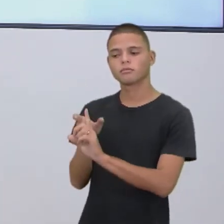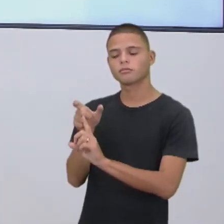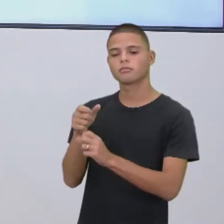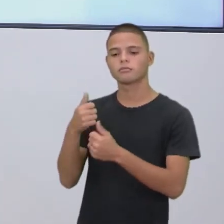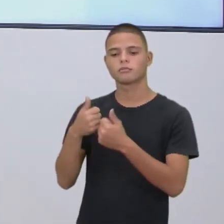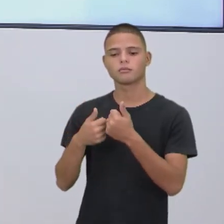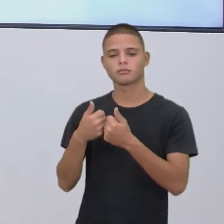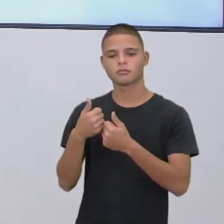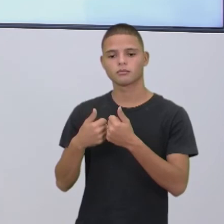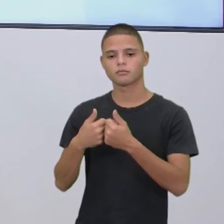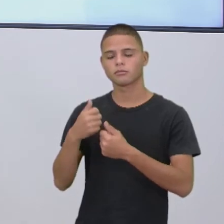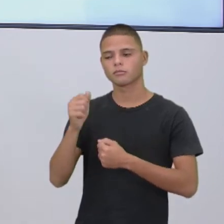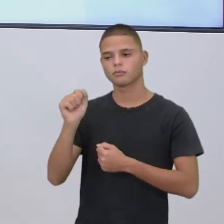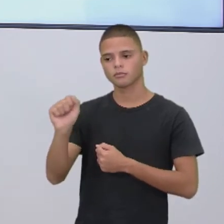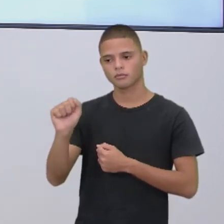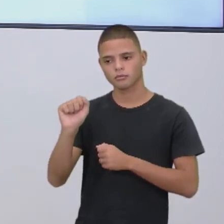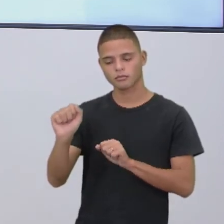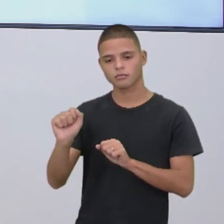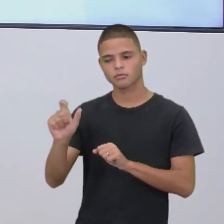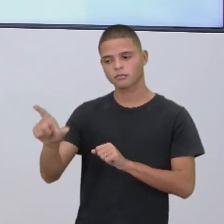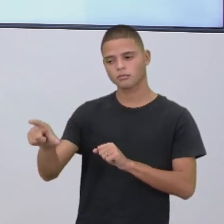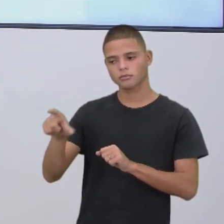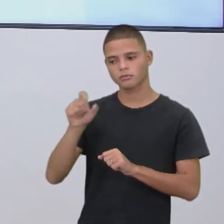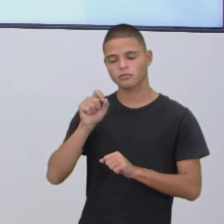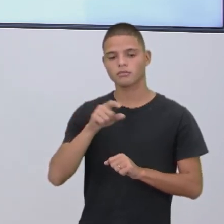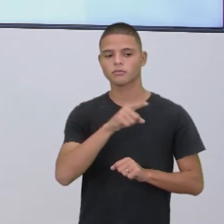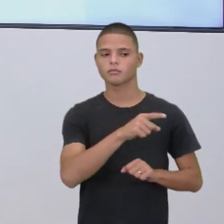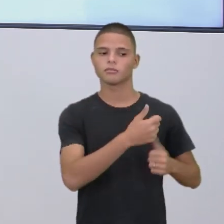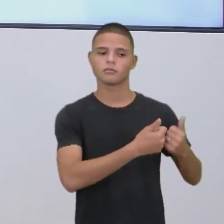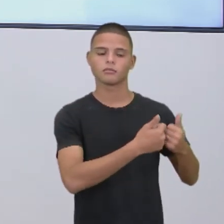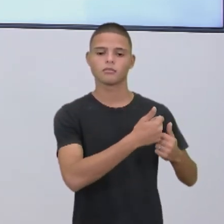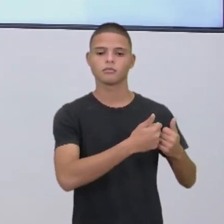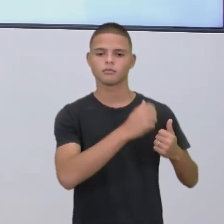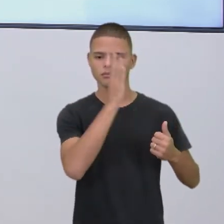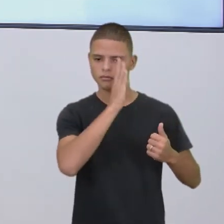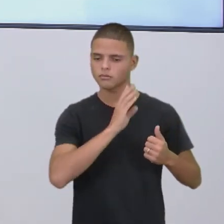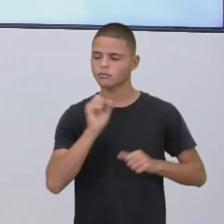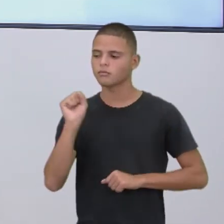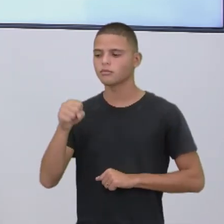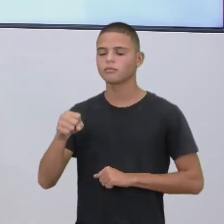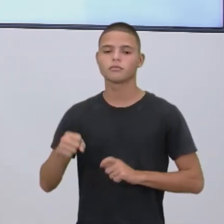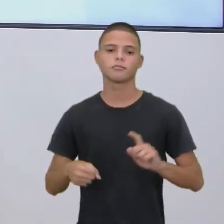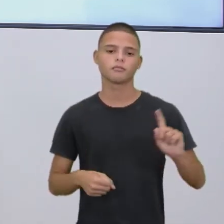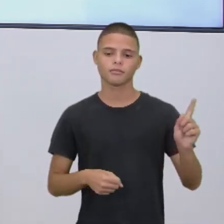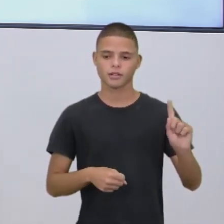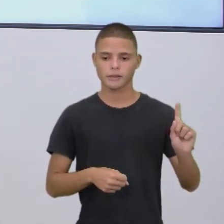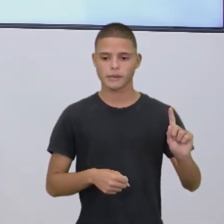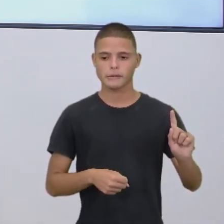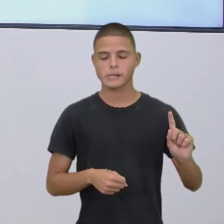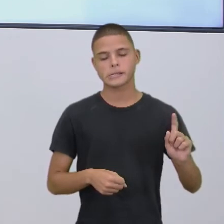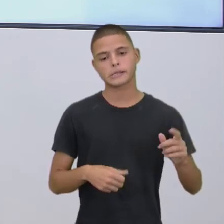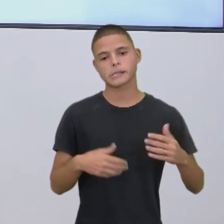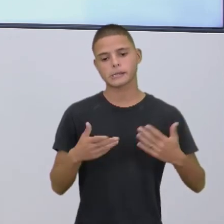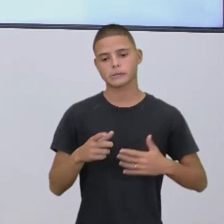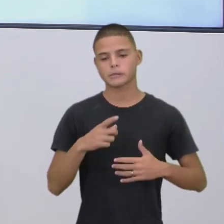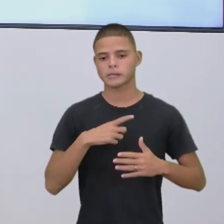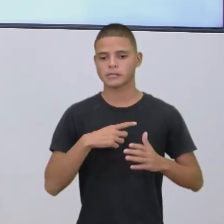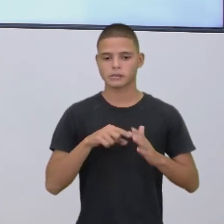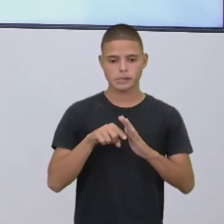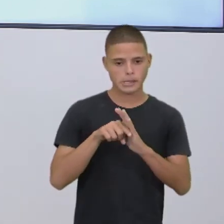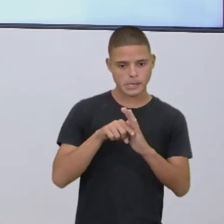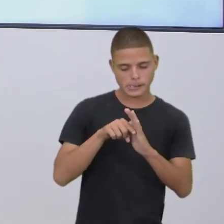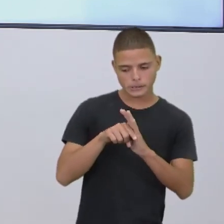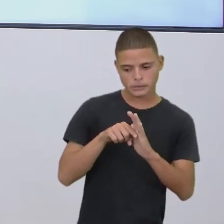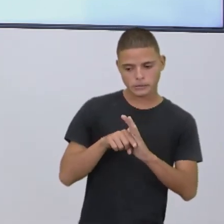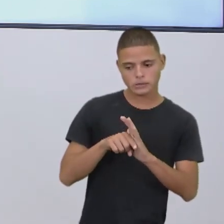X merece ser convocado para a seleção brasileira? Sim ou não? Tá? Então é isso, né? Então você tem a pesquisa feita